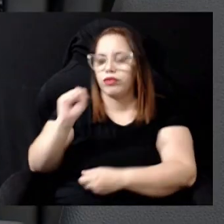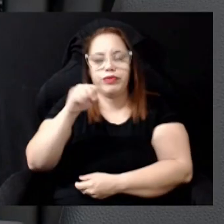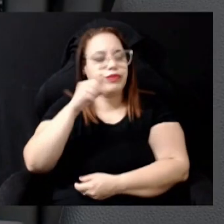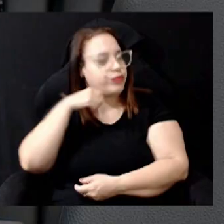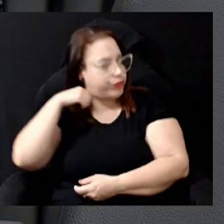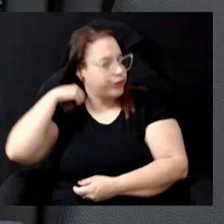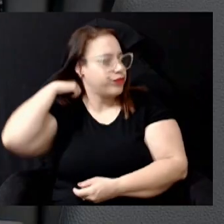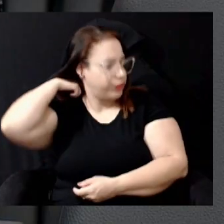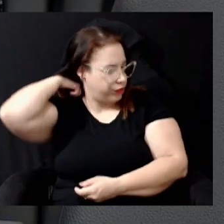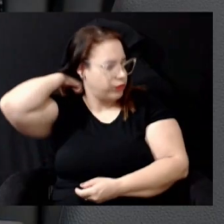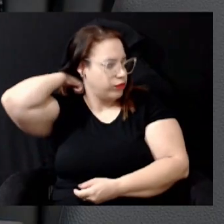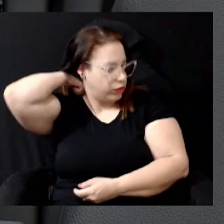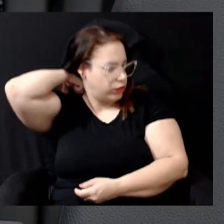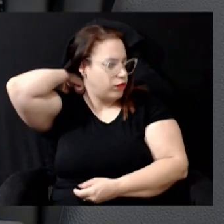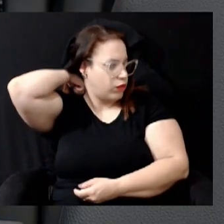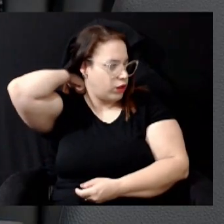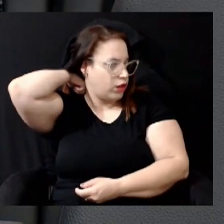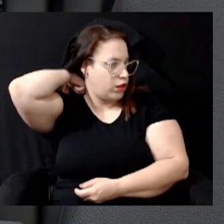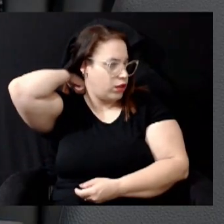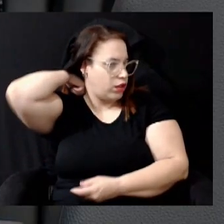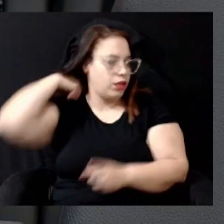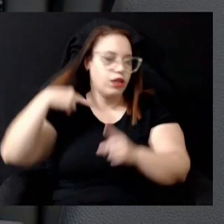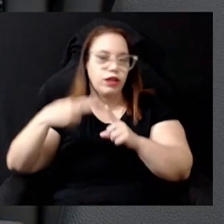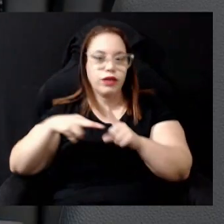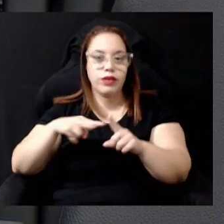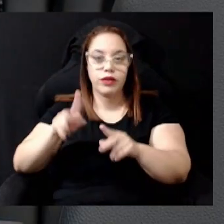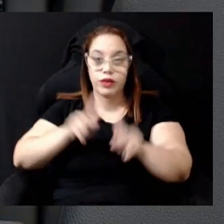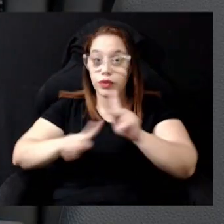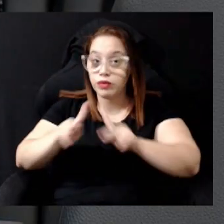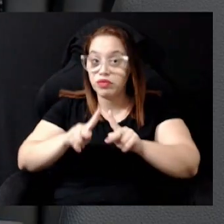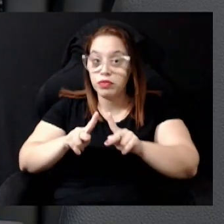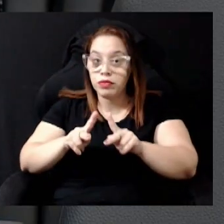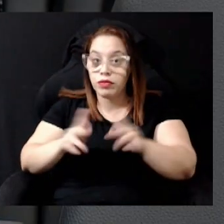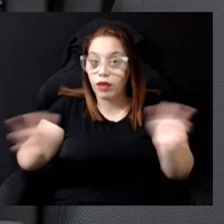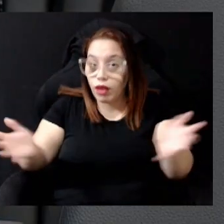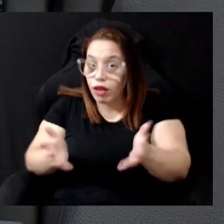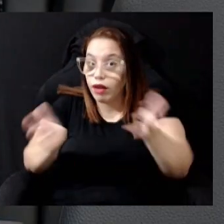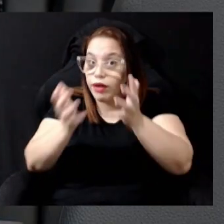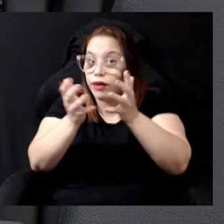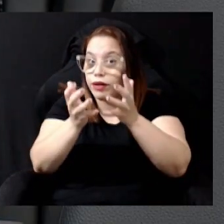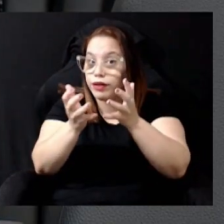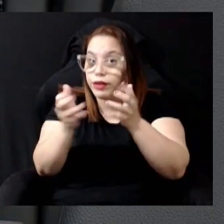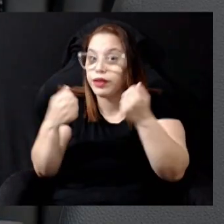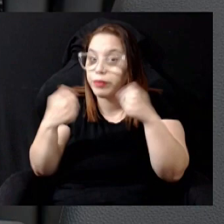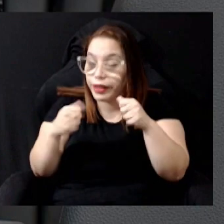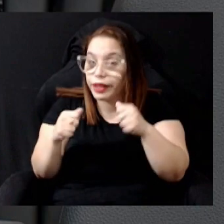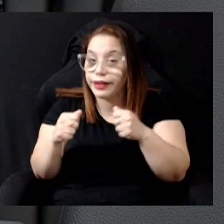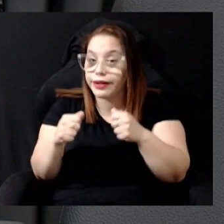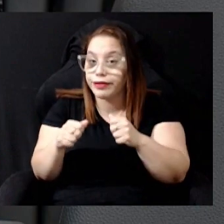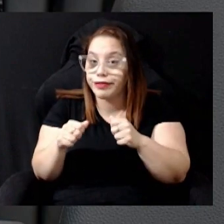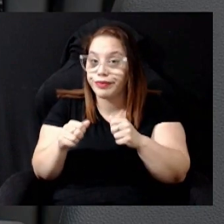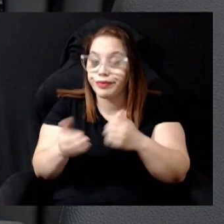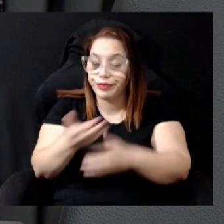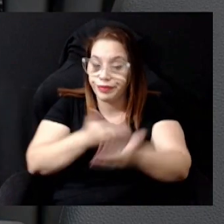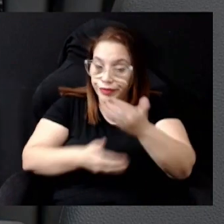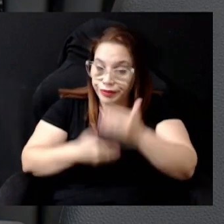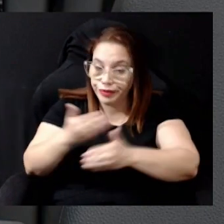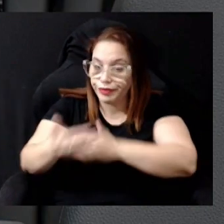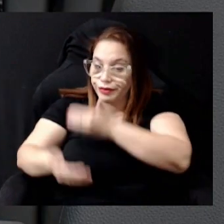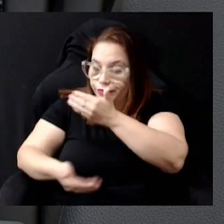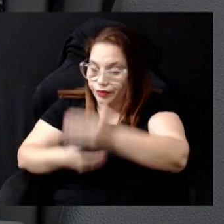que exista a participação da população, a gente estimula que aconteça essa participação da população, da sociedade